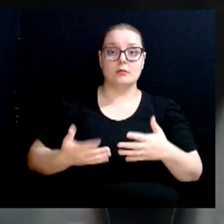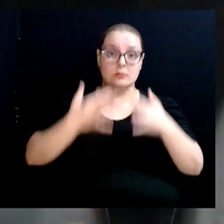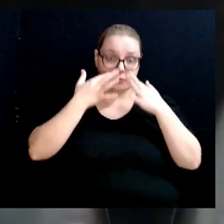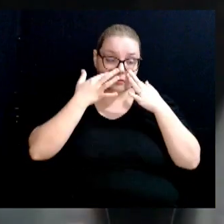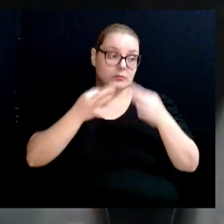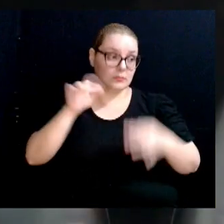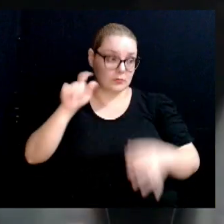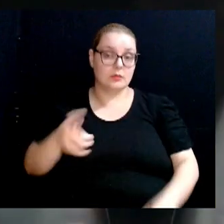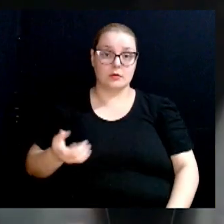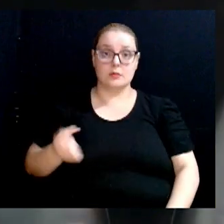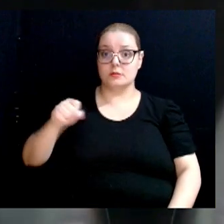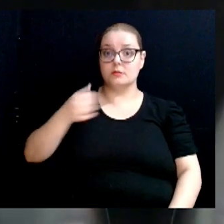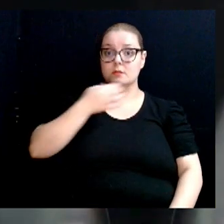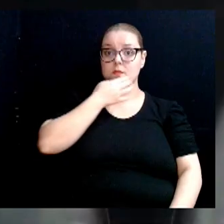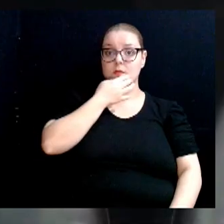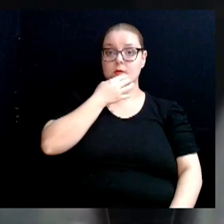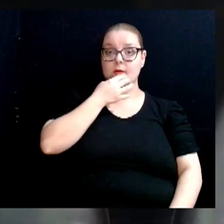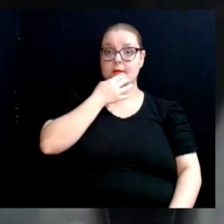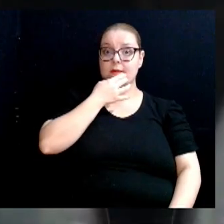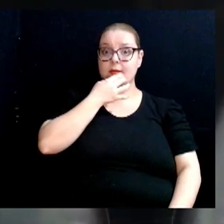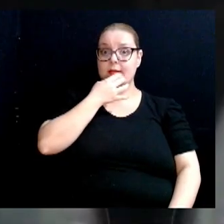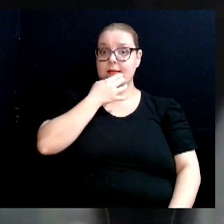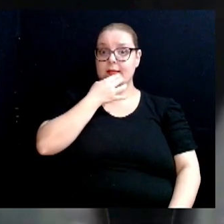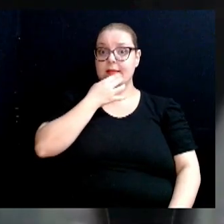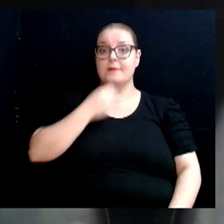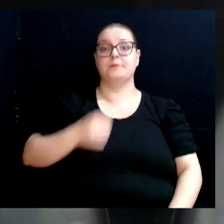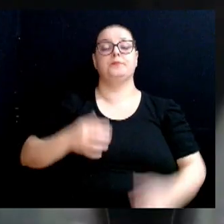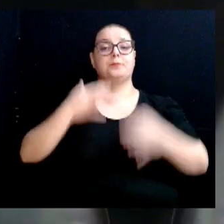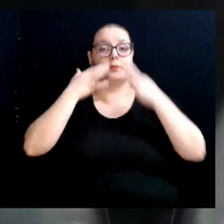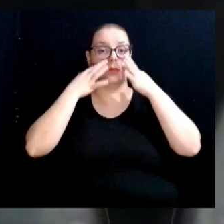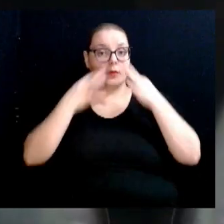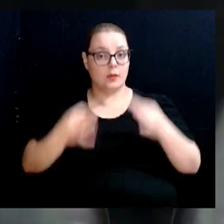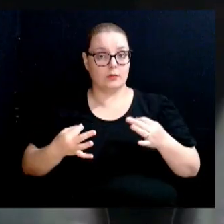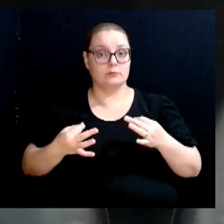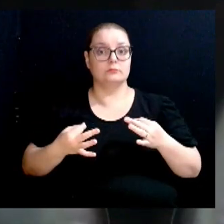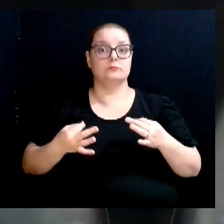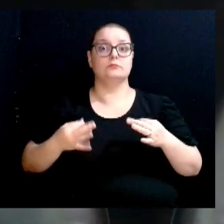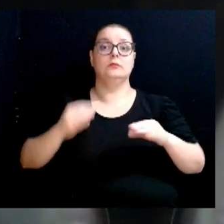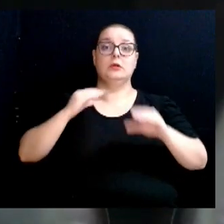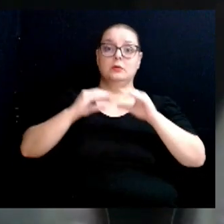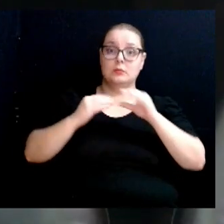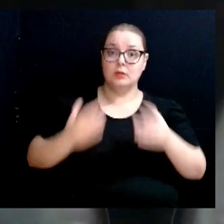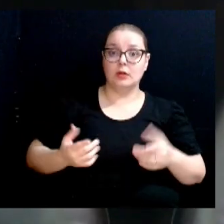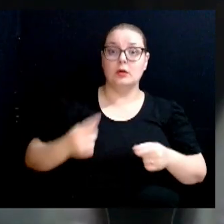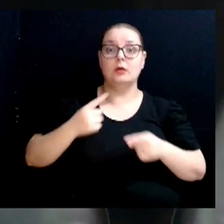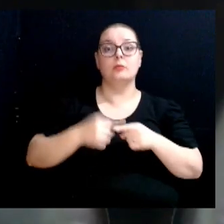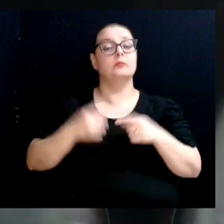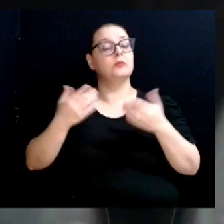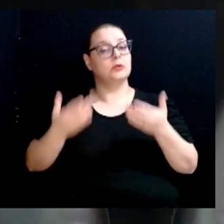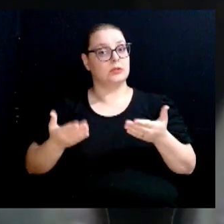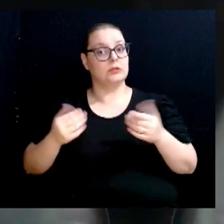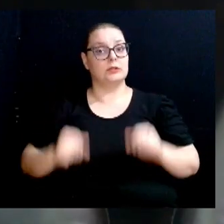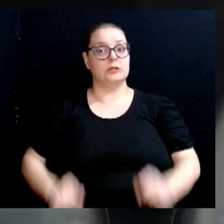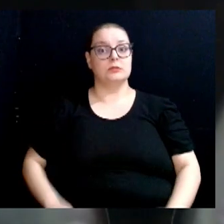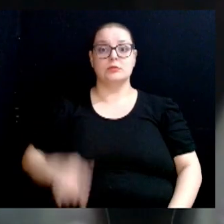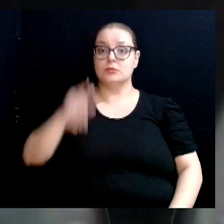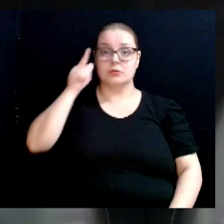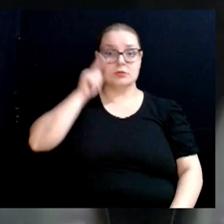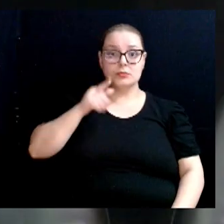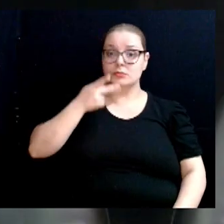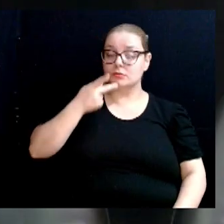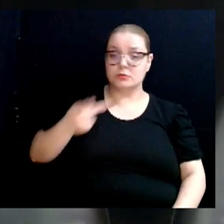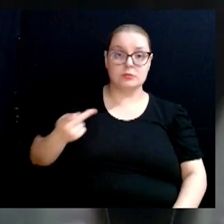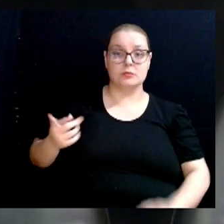É onde entra a necessidade de eu prestar atenção, de eu entrar com uma comunicação, porque nesse caso eu não consigo dizer para o meu parceiro do que eu